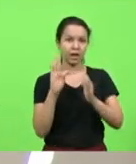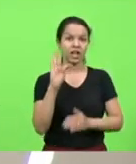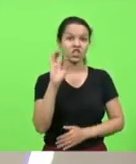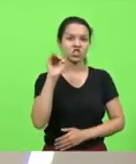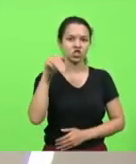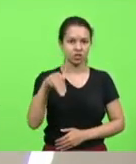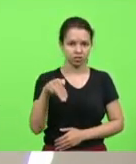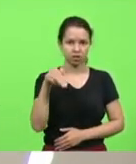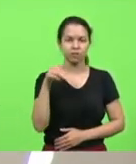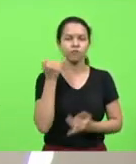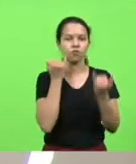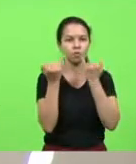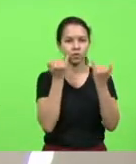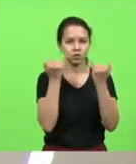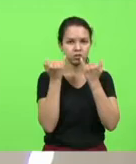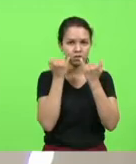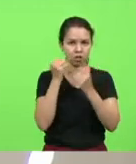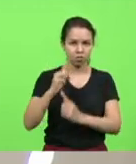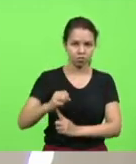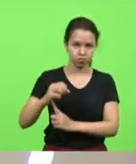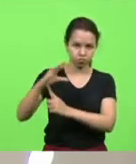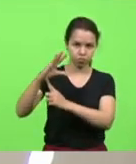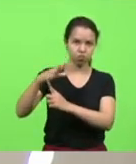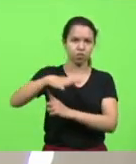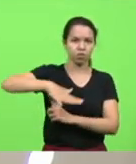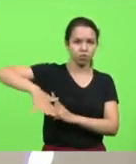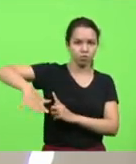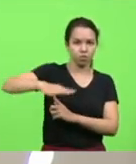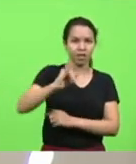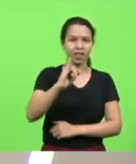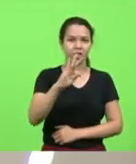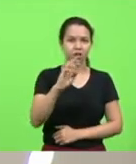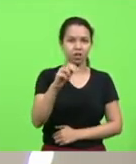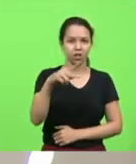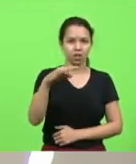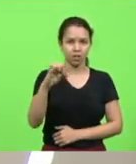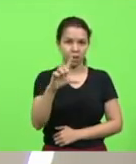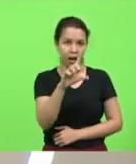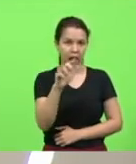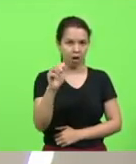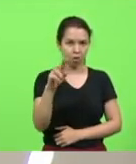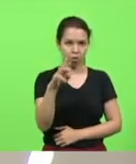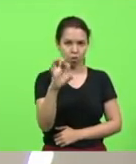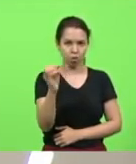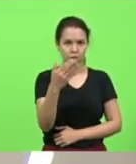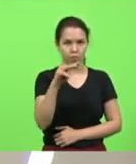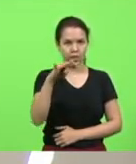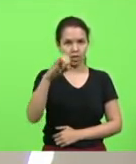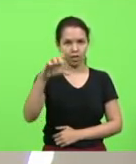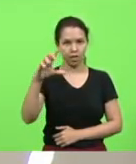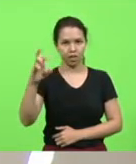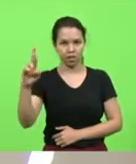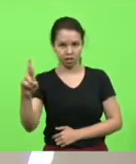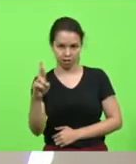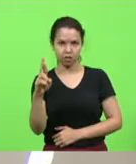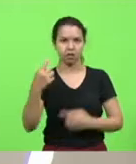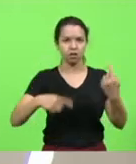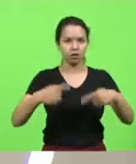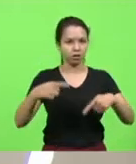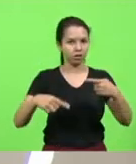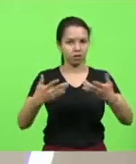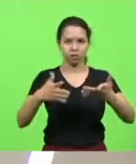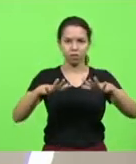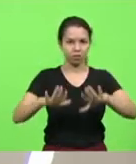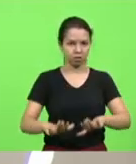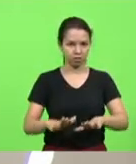de uma antena de telefonia móvel na localidade de Itanema, município de Lauro Miller, em discussão. Não havendo quem queira discutir em